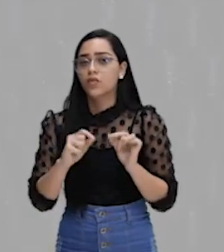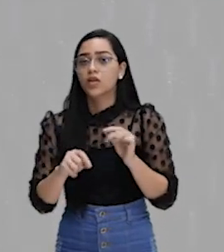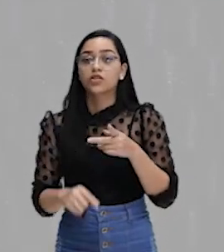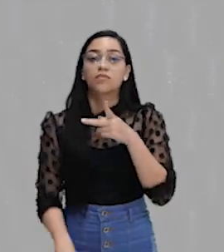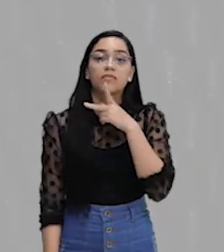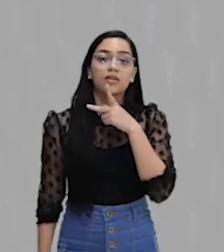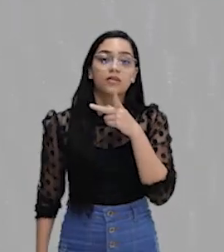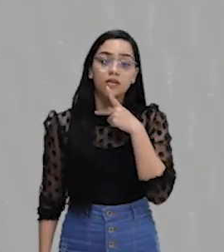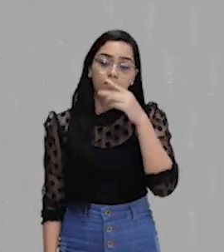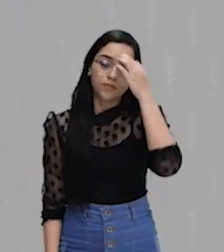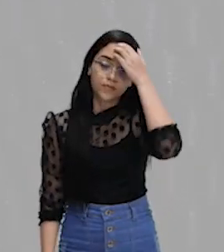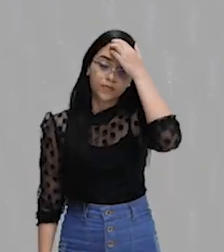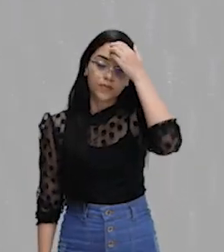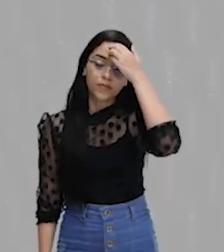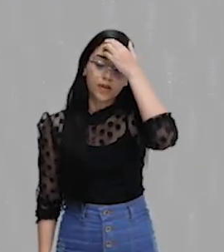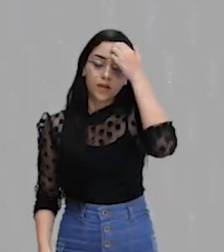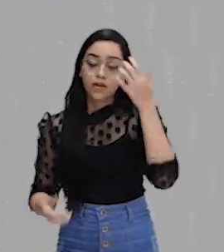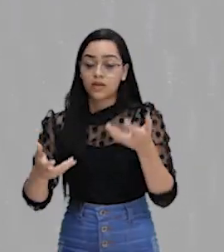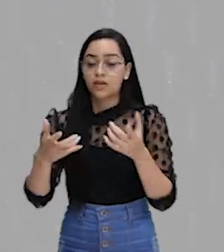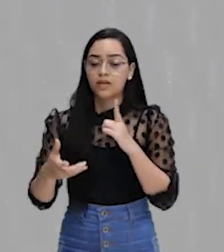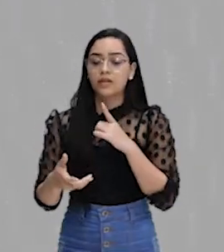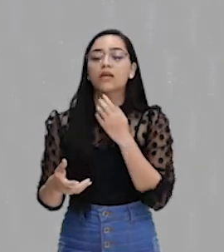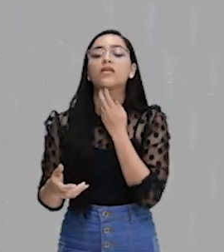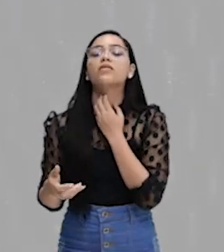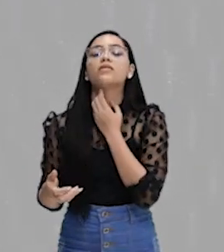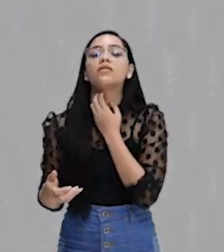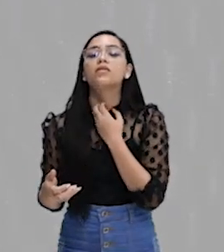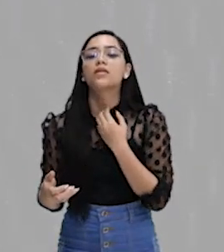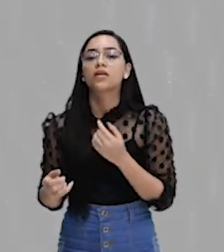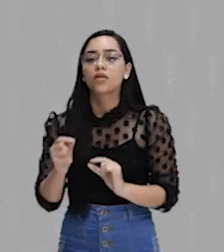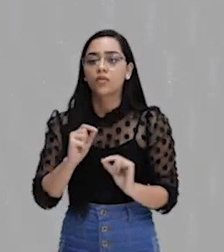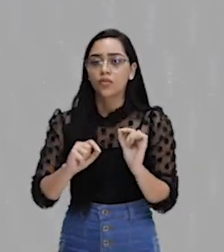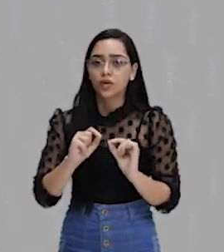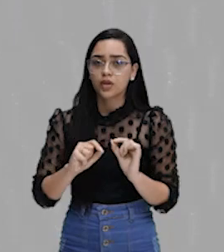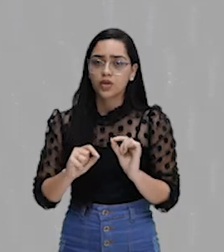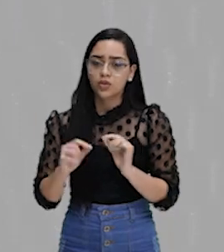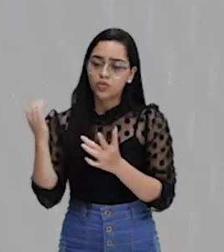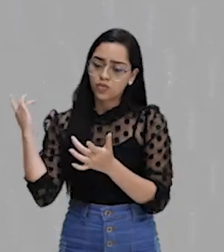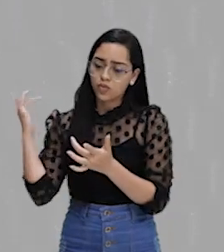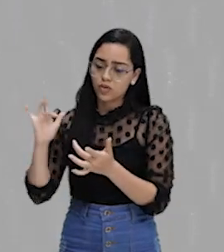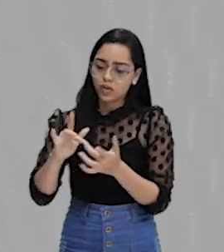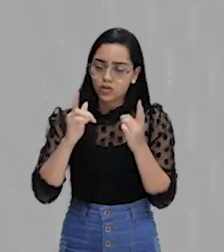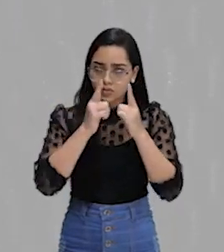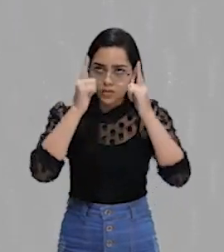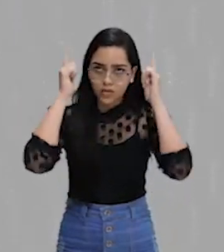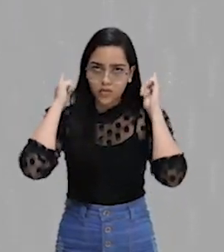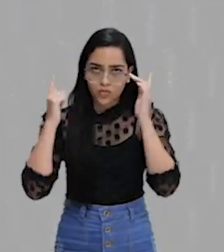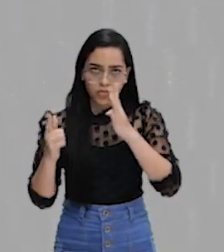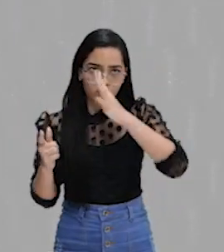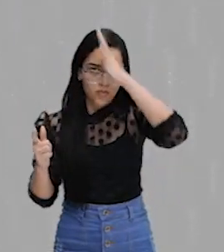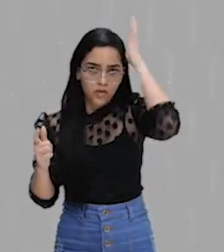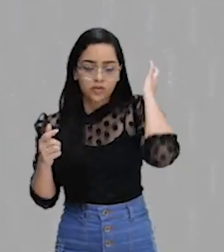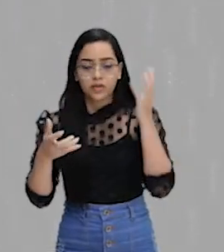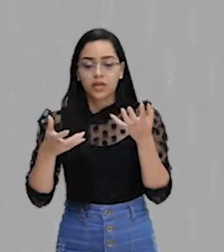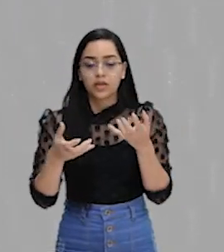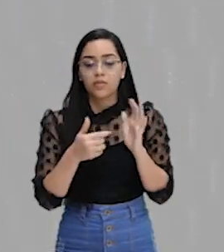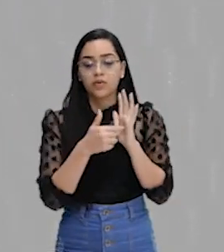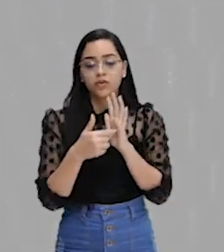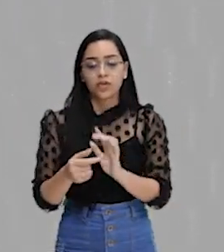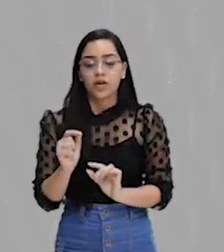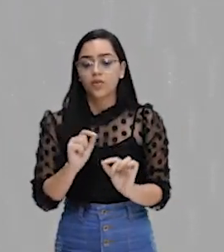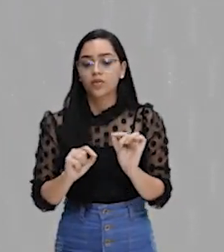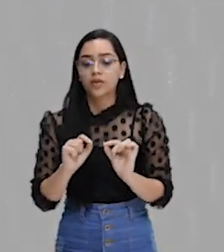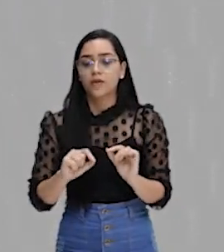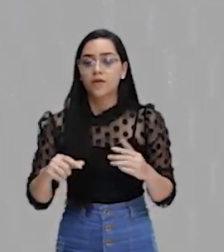Platão. Ao propor essa redescoberta do classicismo greco-romano, observa-se que o